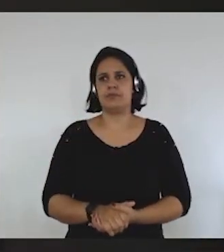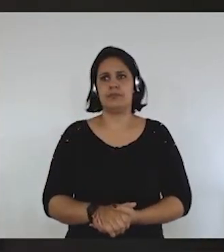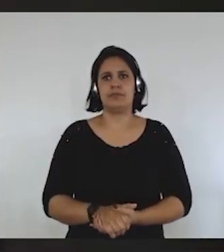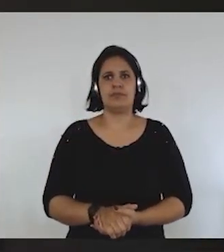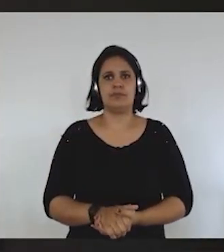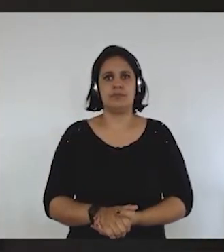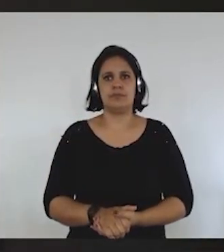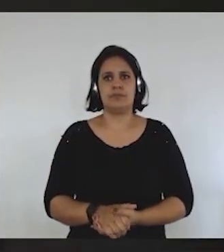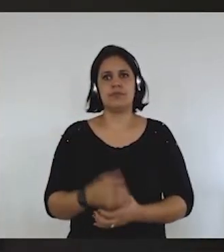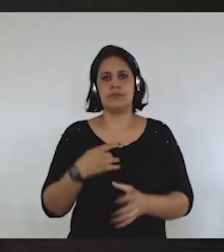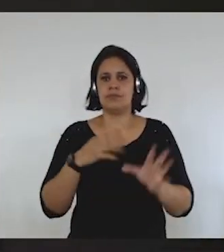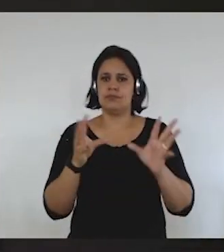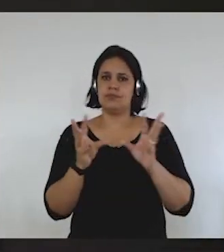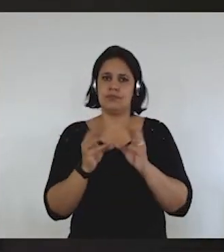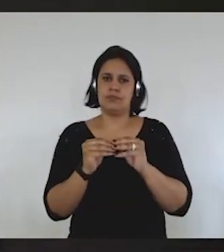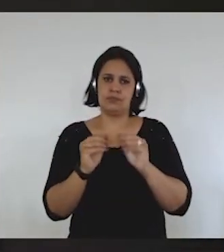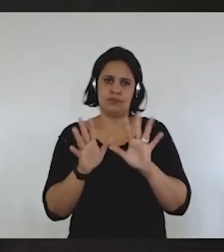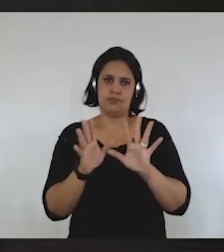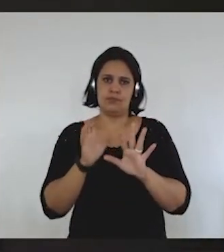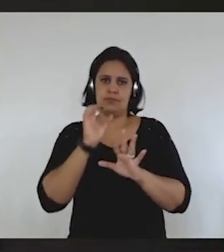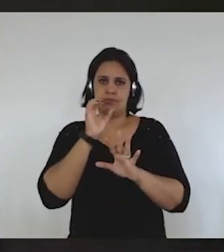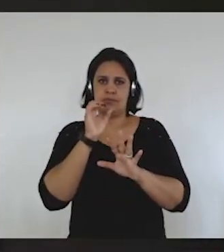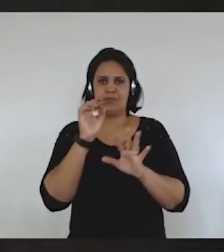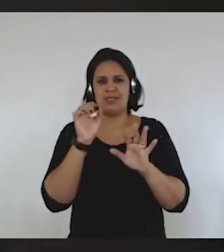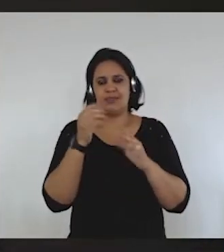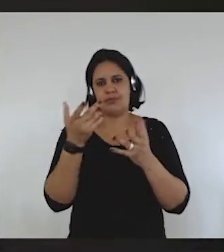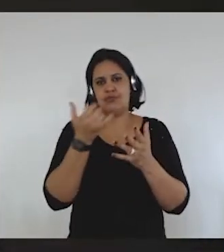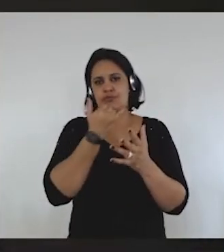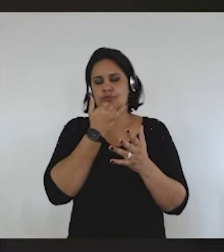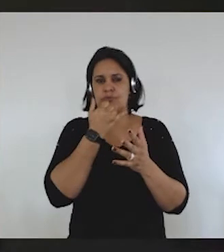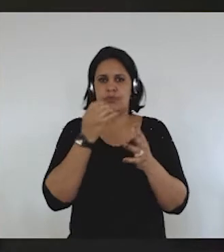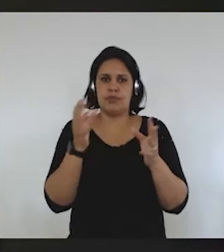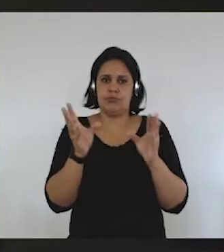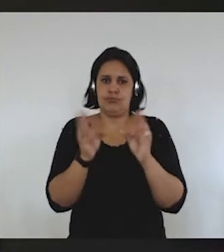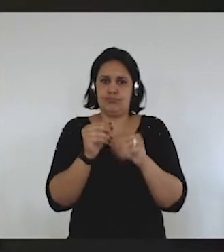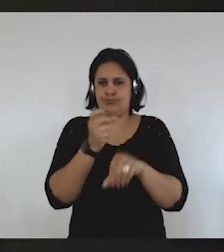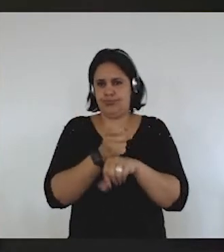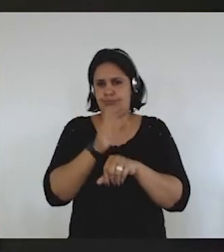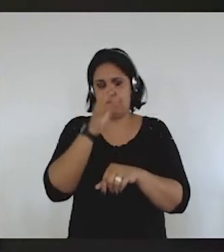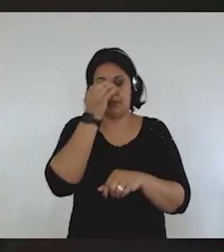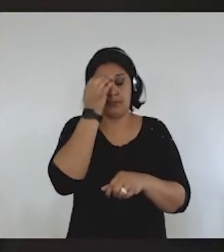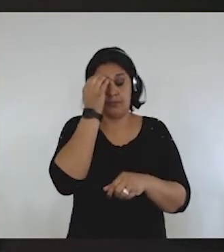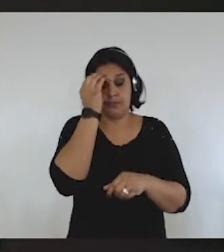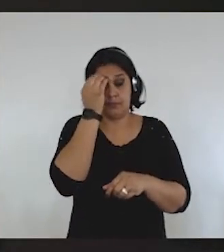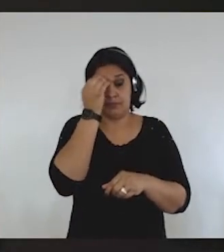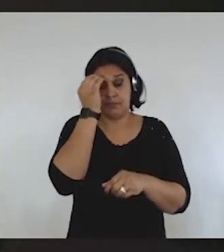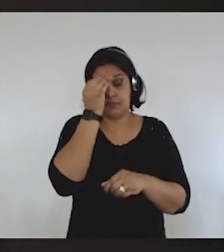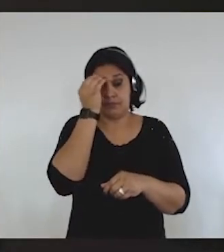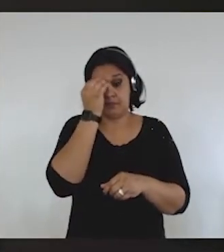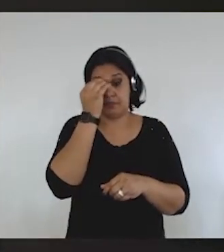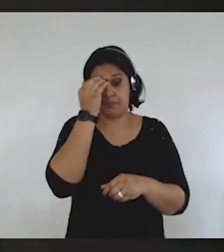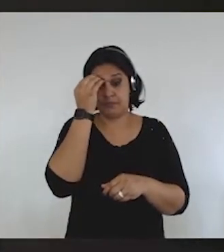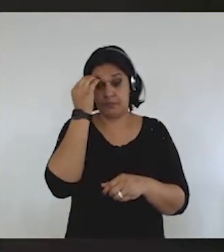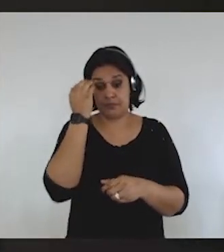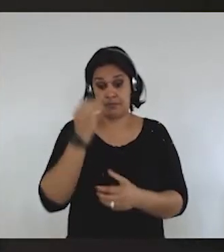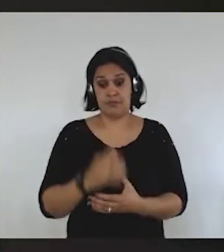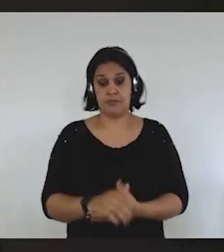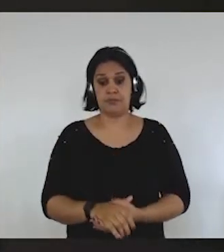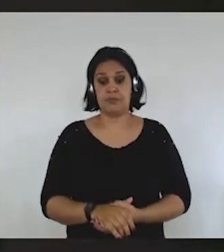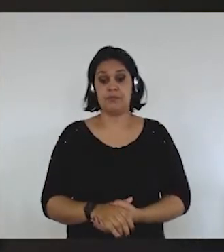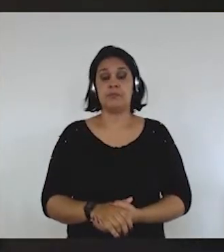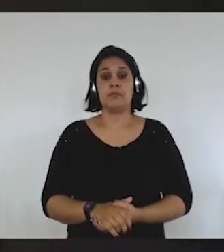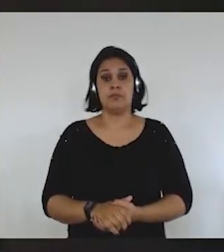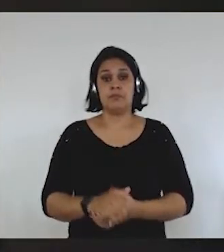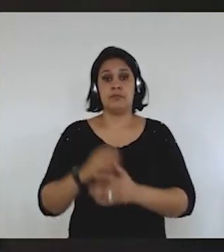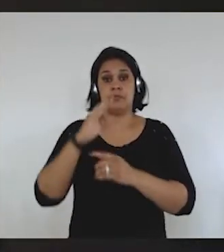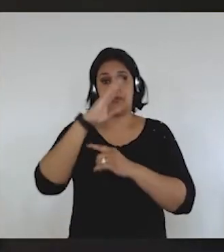Basicamente, vou resumir aqui, os resumos são mesmo grosseiros, mas é por aí. O ministro disse muito que bem, o Estado brasileiro